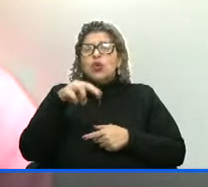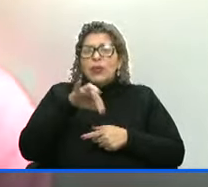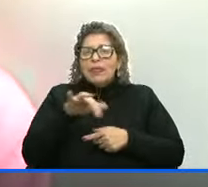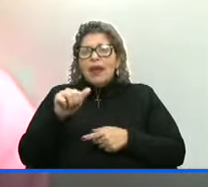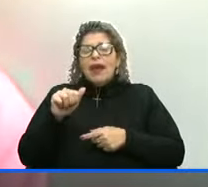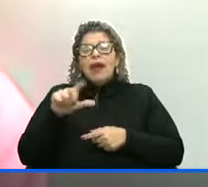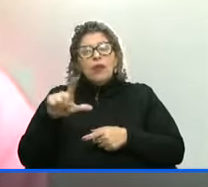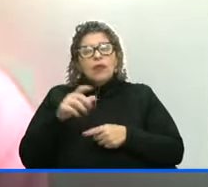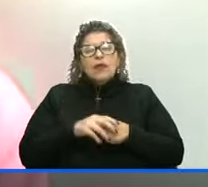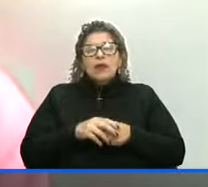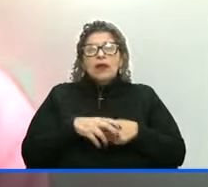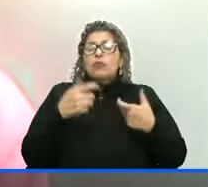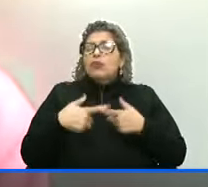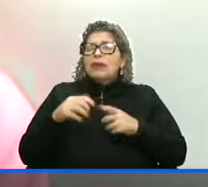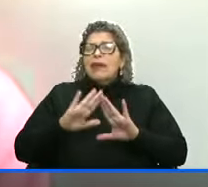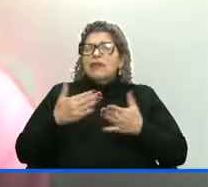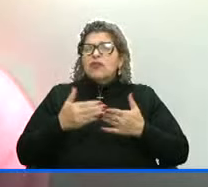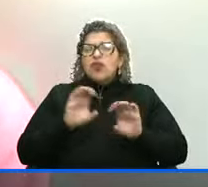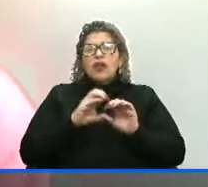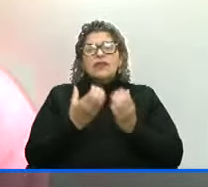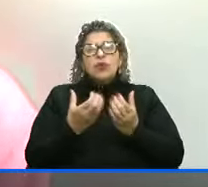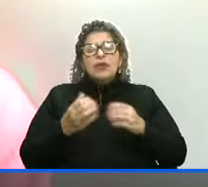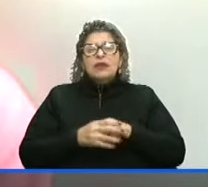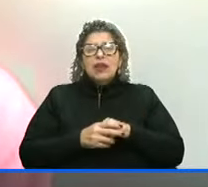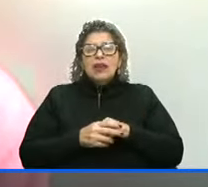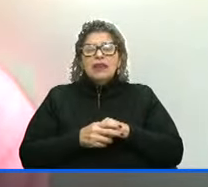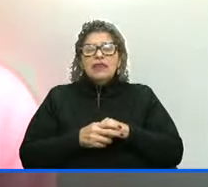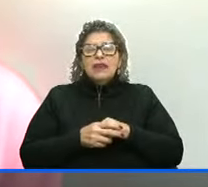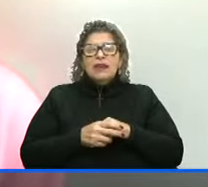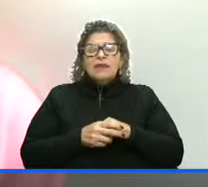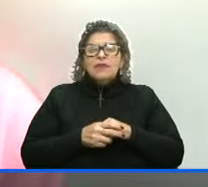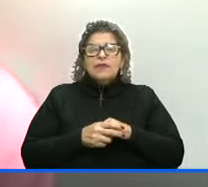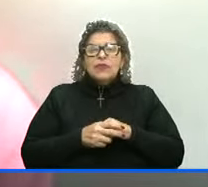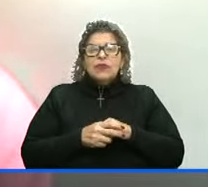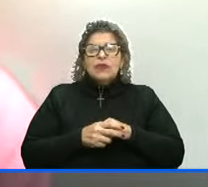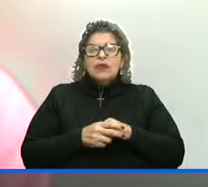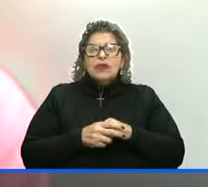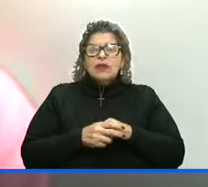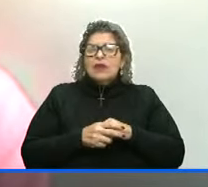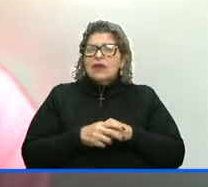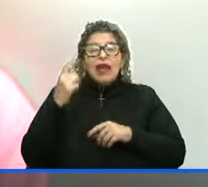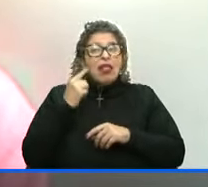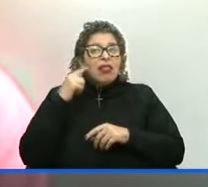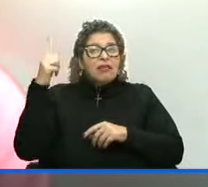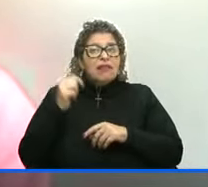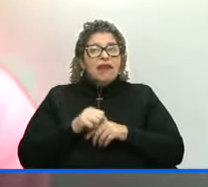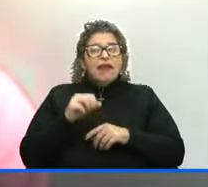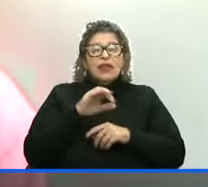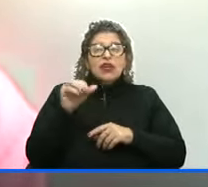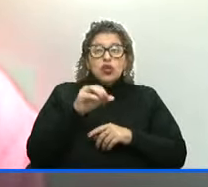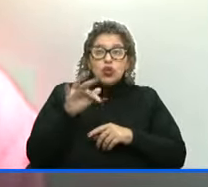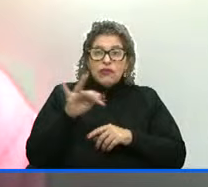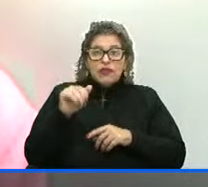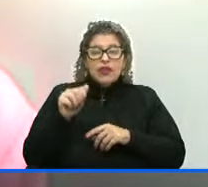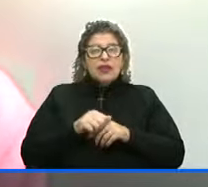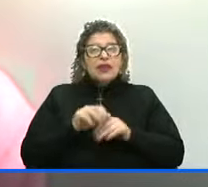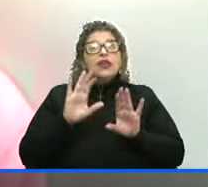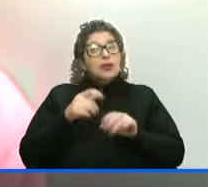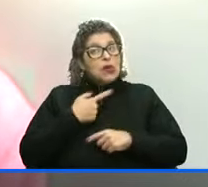porque as escolas comunitárias, eu acho que eu comungo da ideia da Sofia, também gosto das